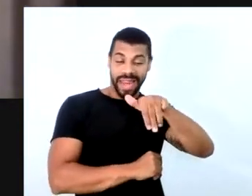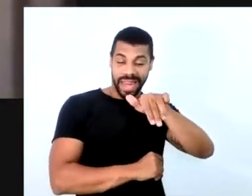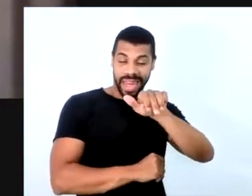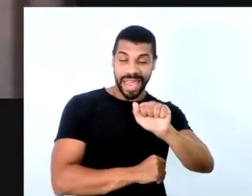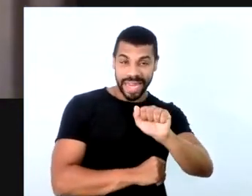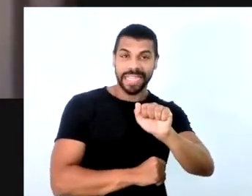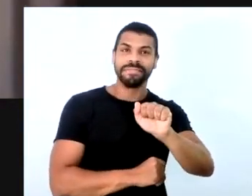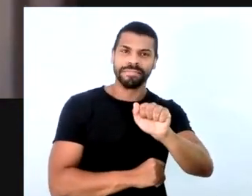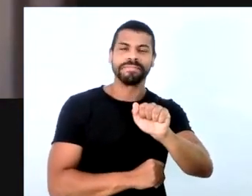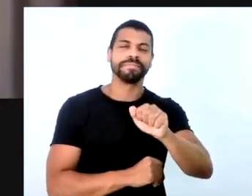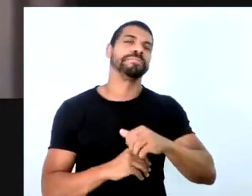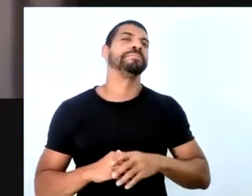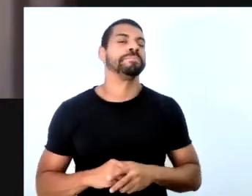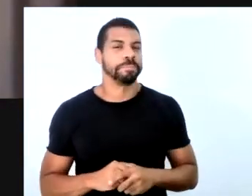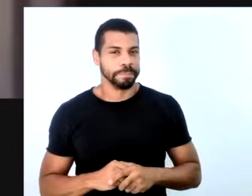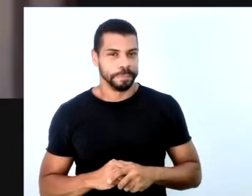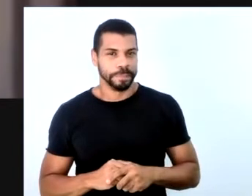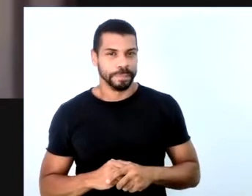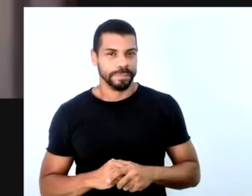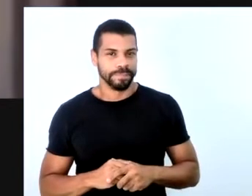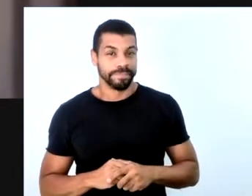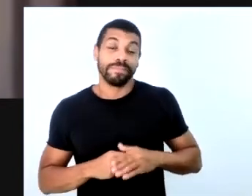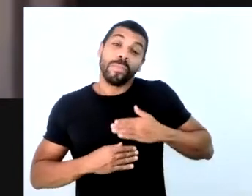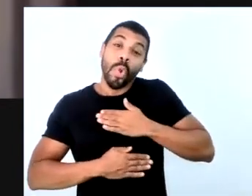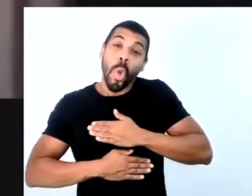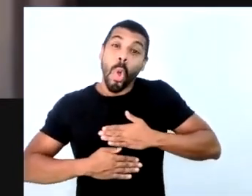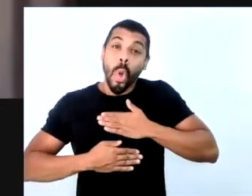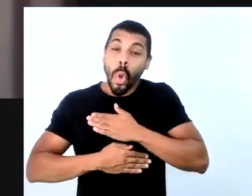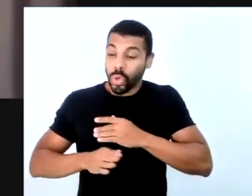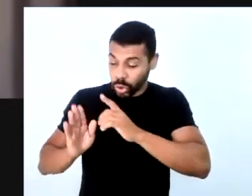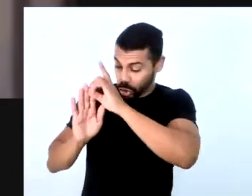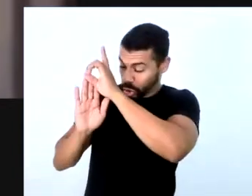a Milena Taines, né, que era co-diretora junto comigo.